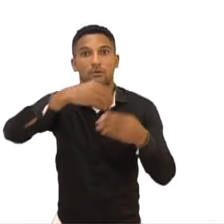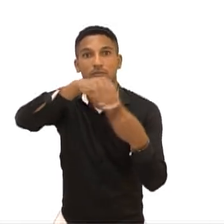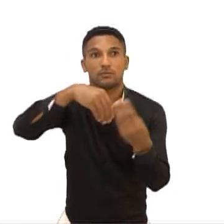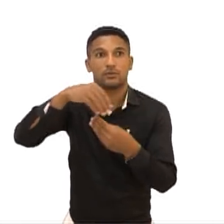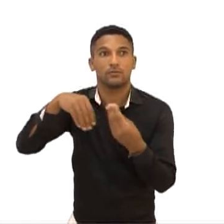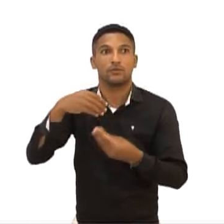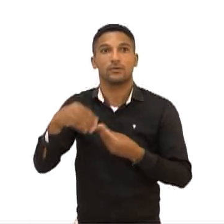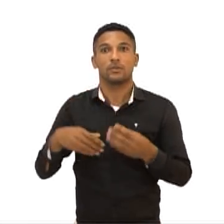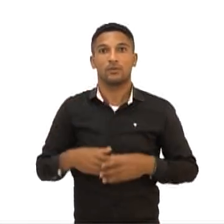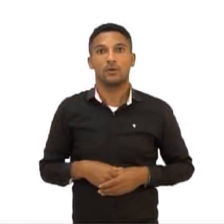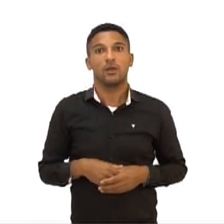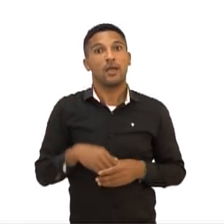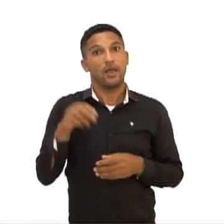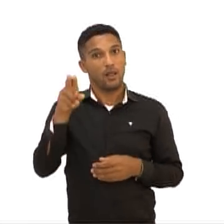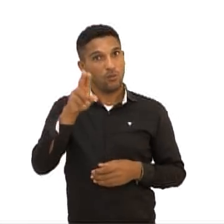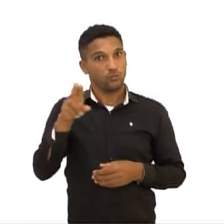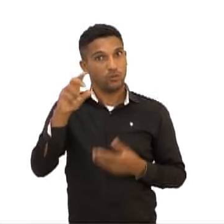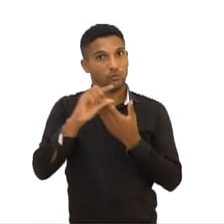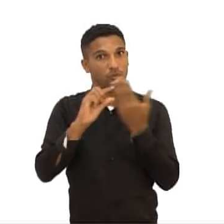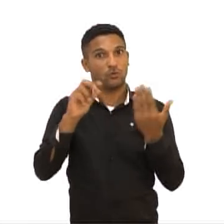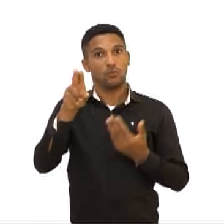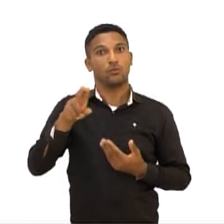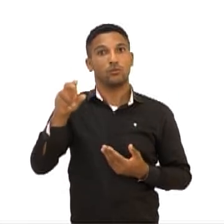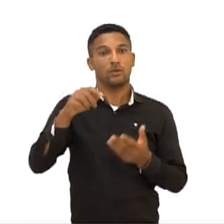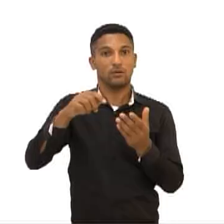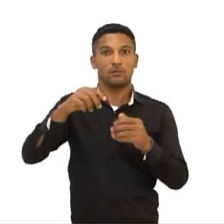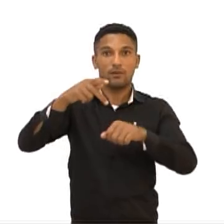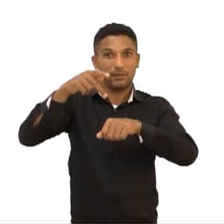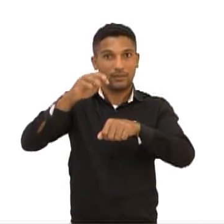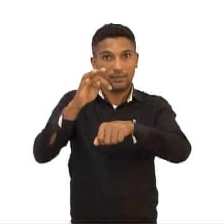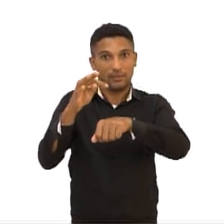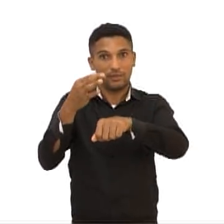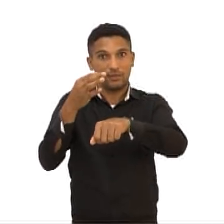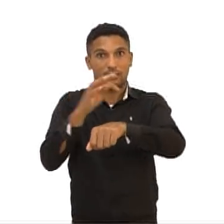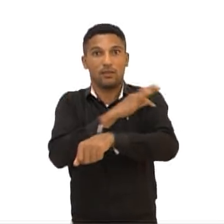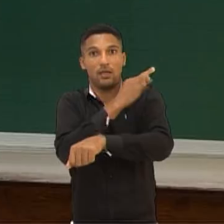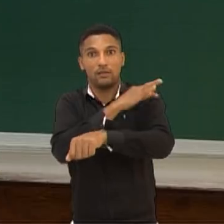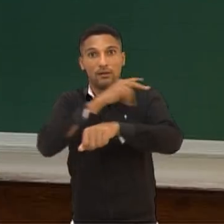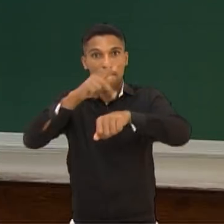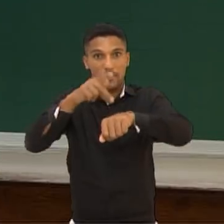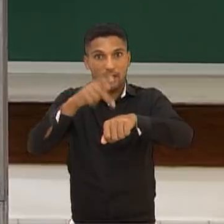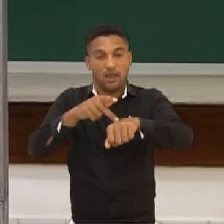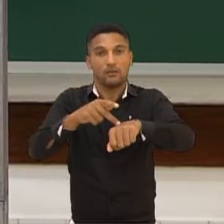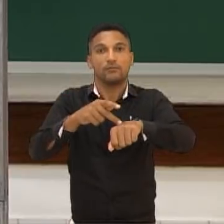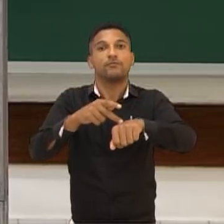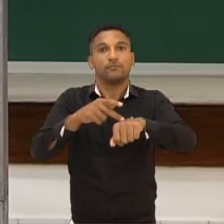utilizou da litogravura, né? Da questão da técnica da pedra, que a gente vai falar um pouquinho mais sobre isso.